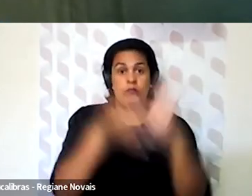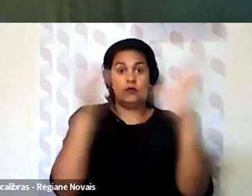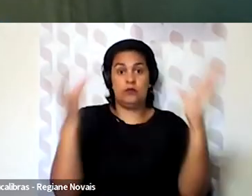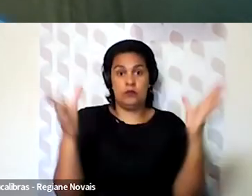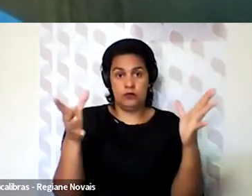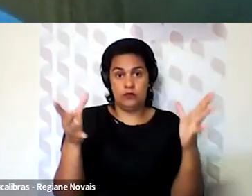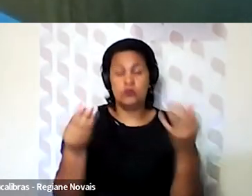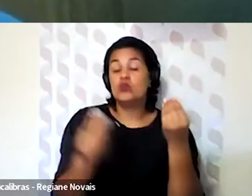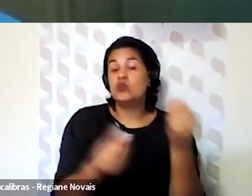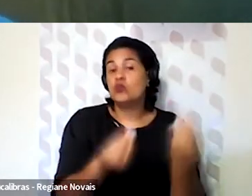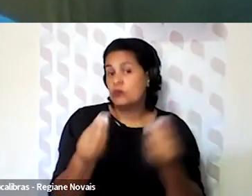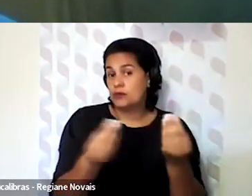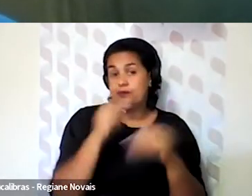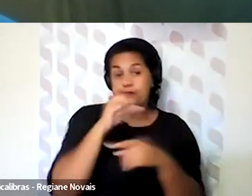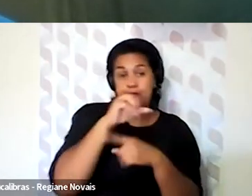tinha, né, nas suas expressões,